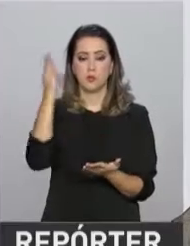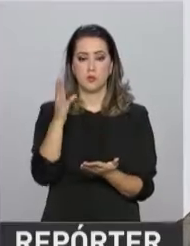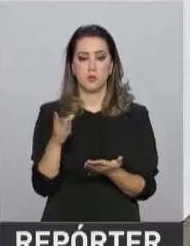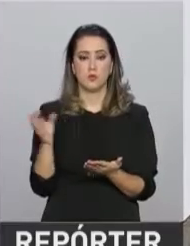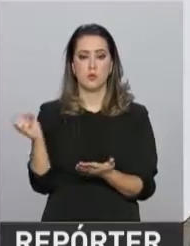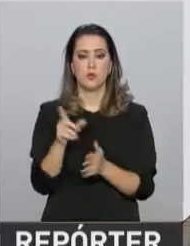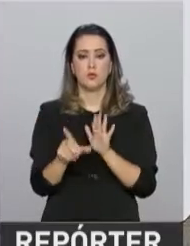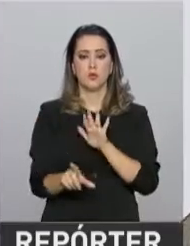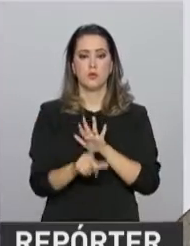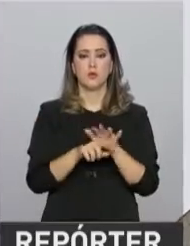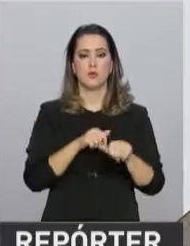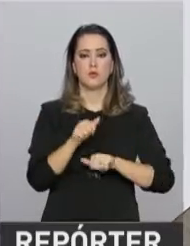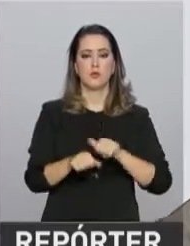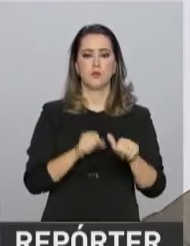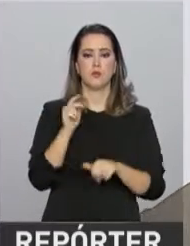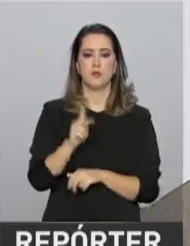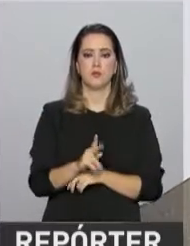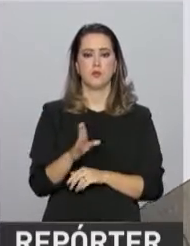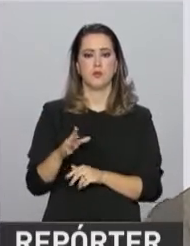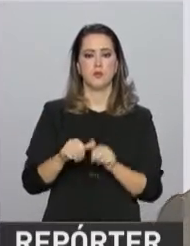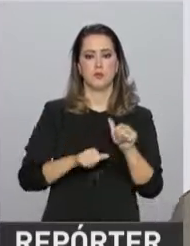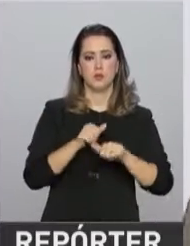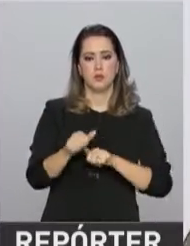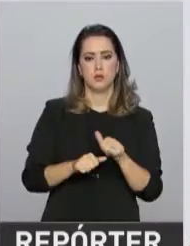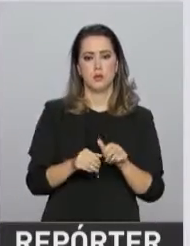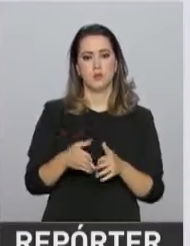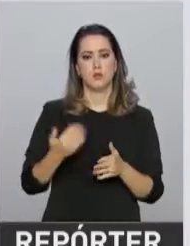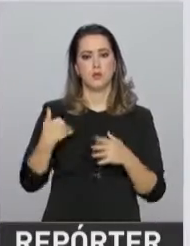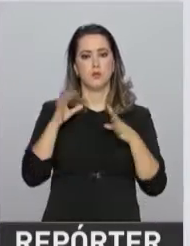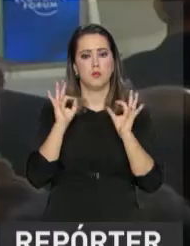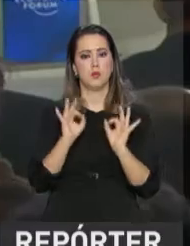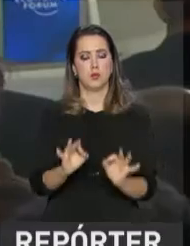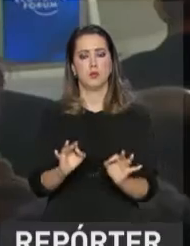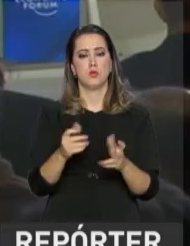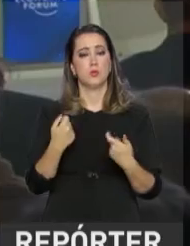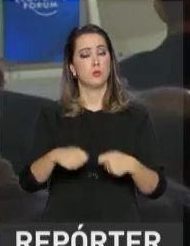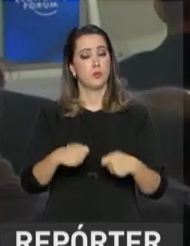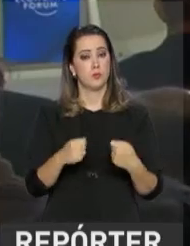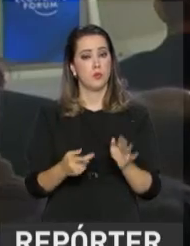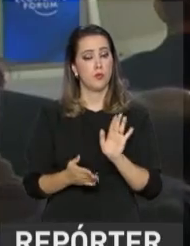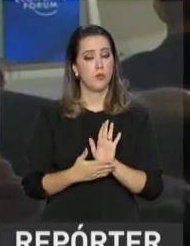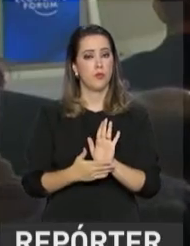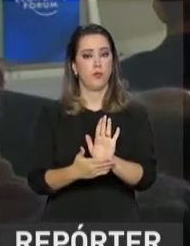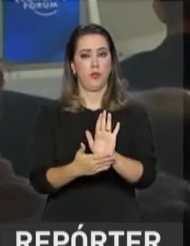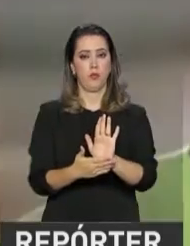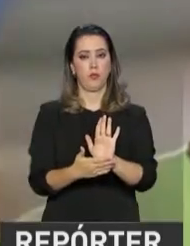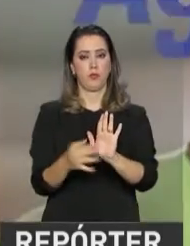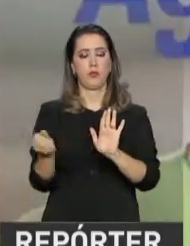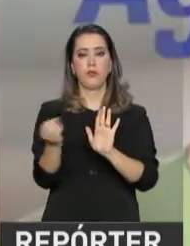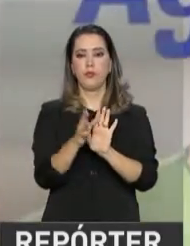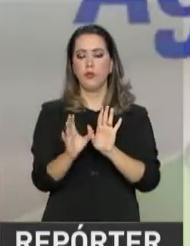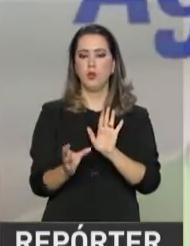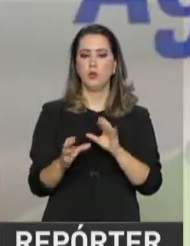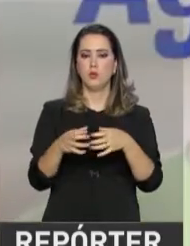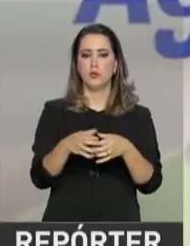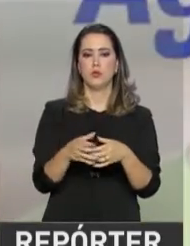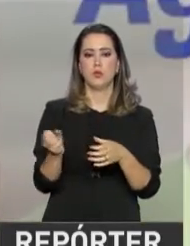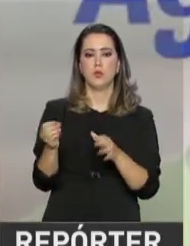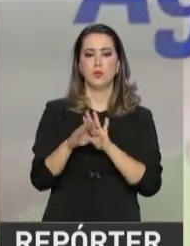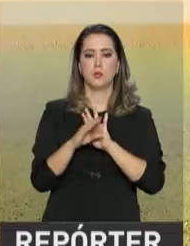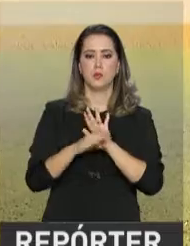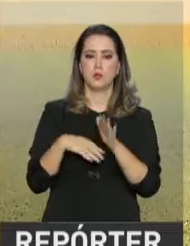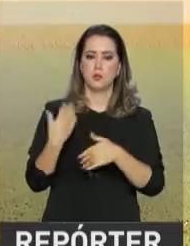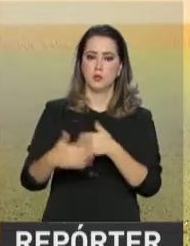reforma da previdência para tornar o sistema mais justo e sustentável e apresentar a investidores o programa avançar